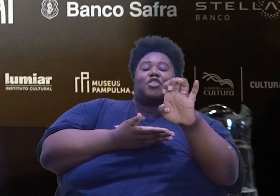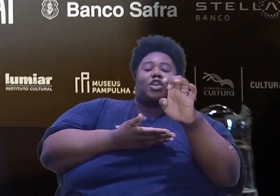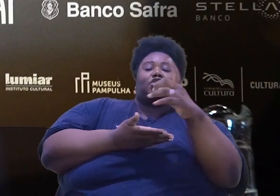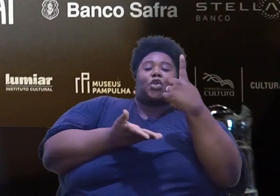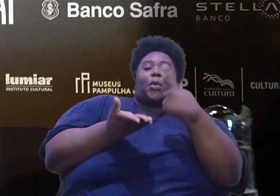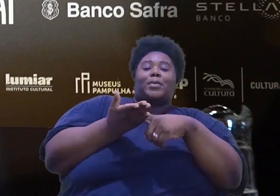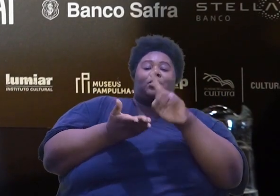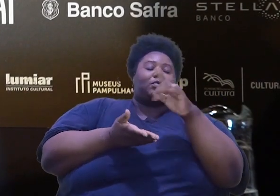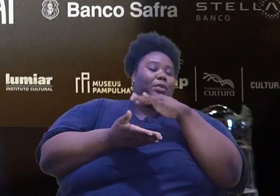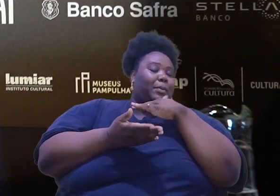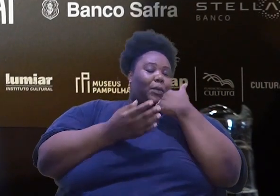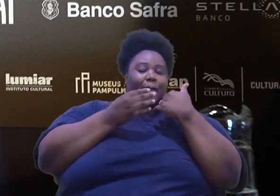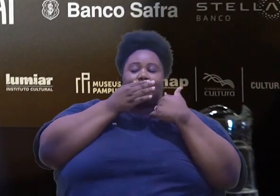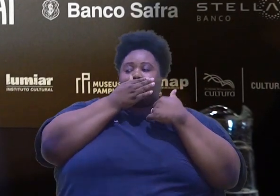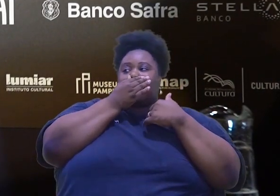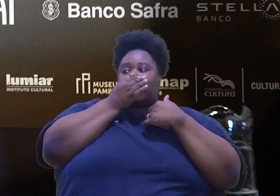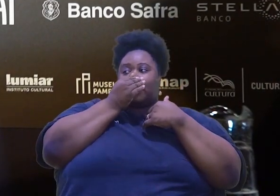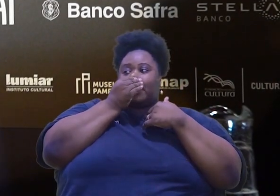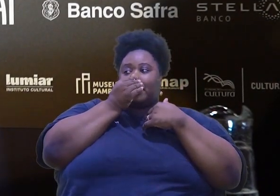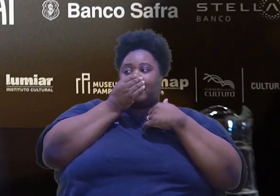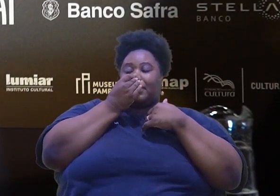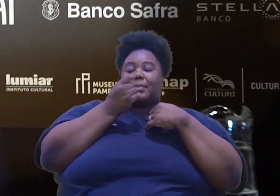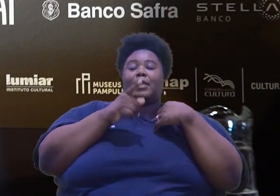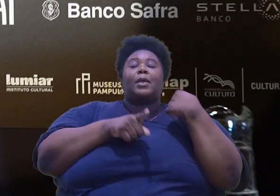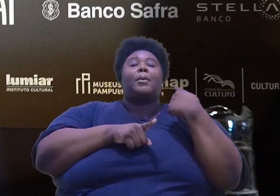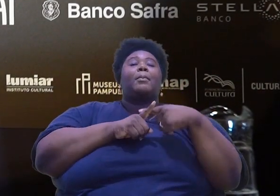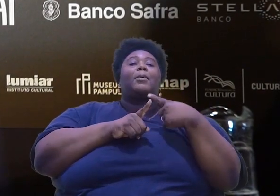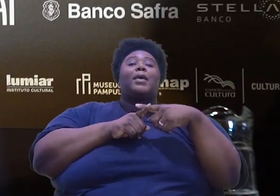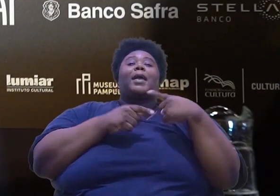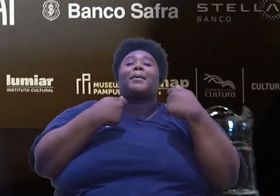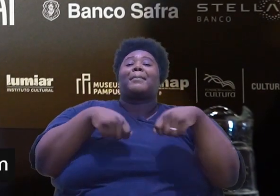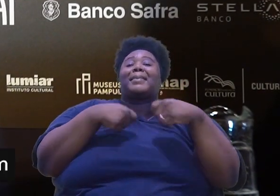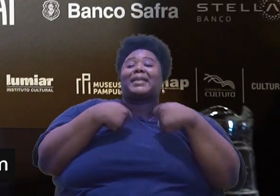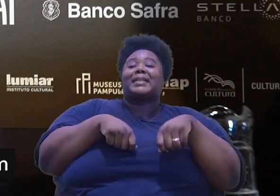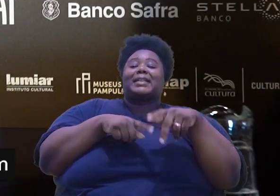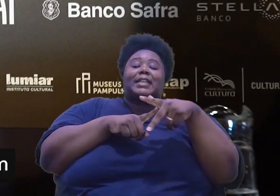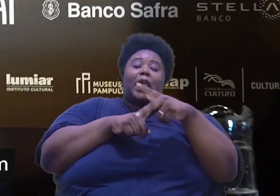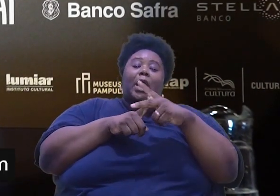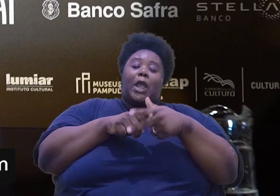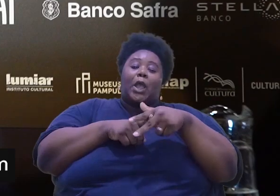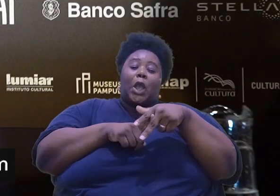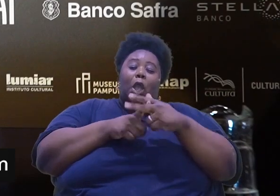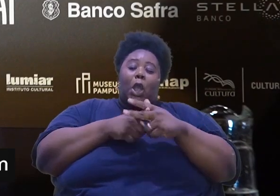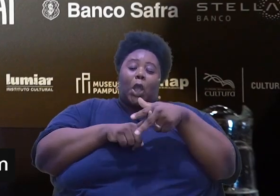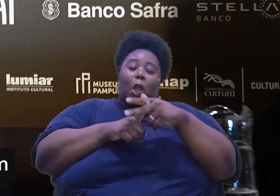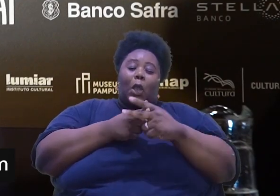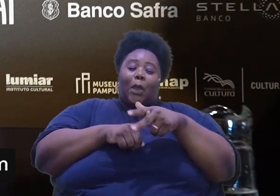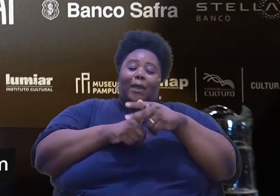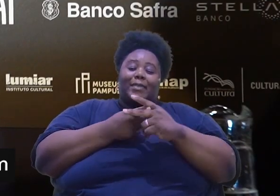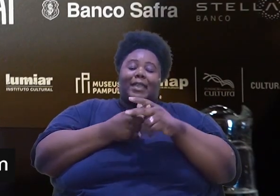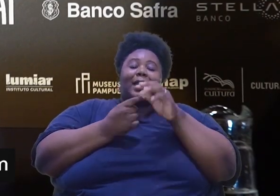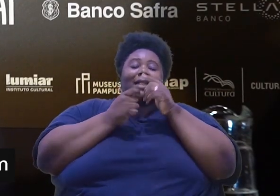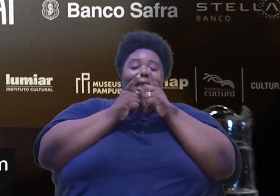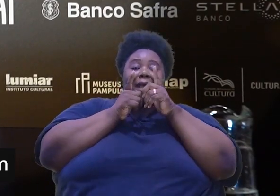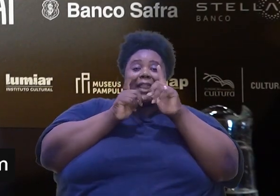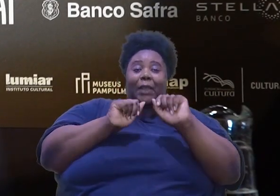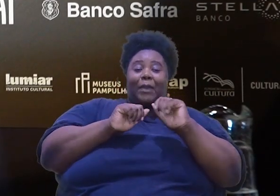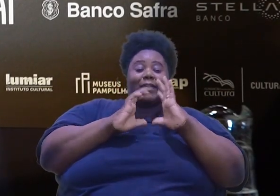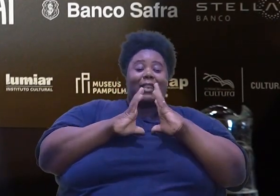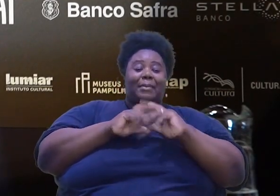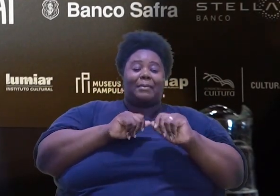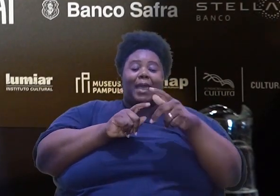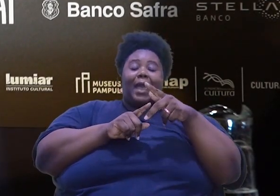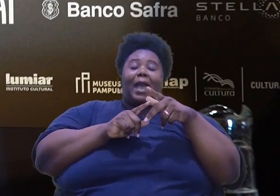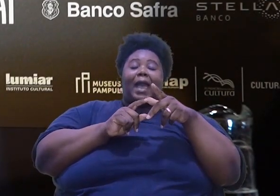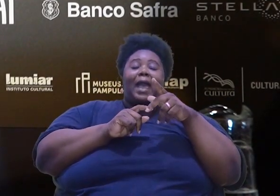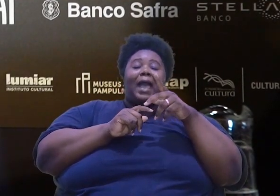não morrer, a necessidade de correção da linguagem, da asepsia da linguagem, é